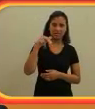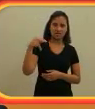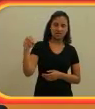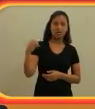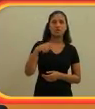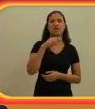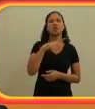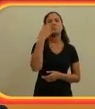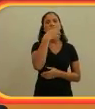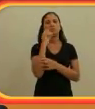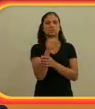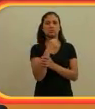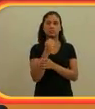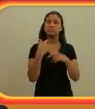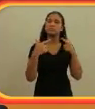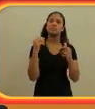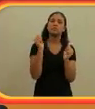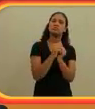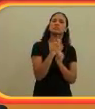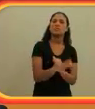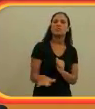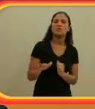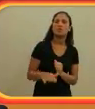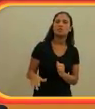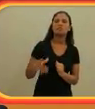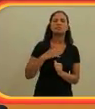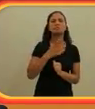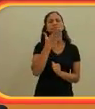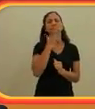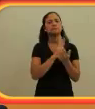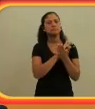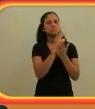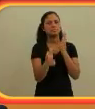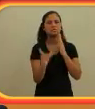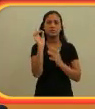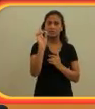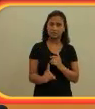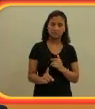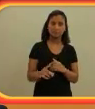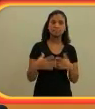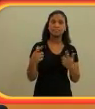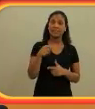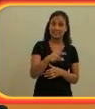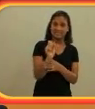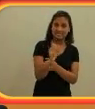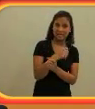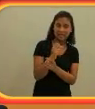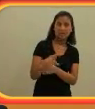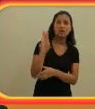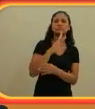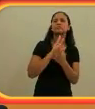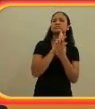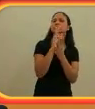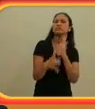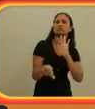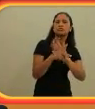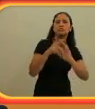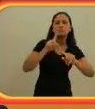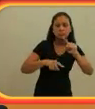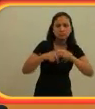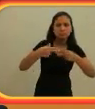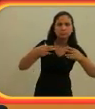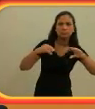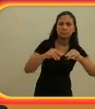é musicoterapeuta e trabalha com crianças com diferentes tipos de deficiência. Nessa terapia, são usados diversos tipos